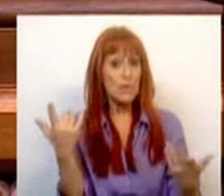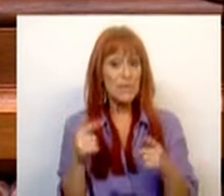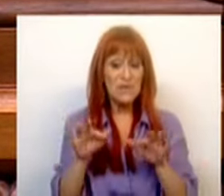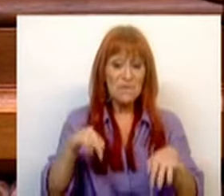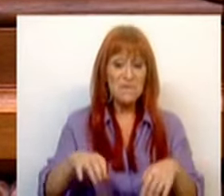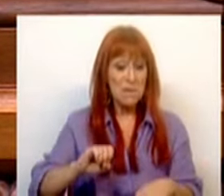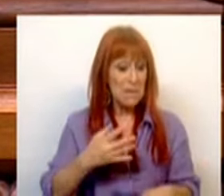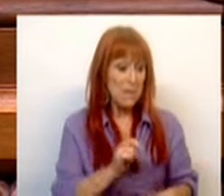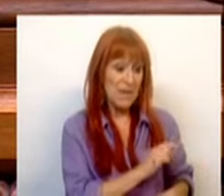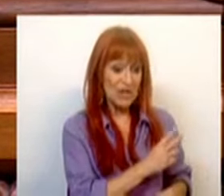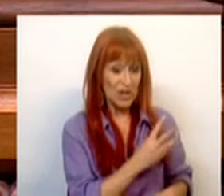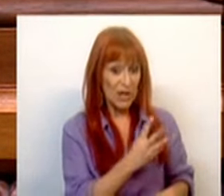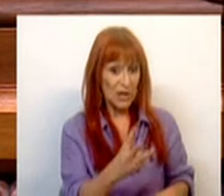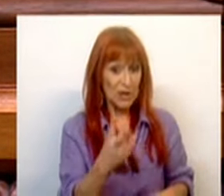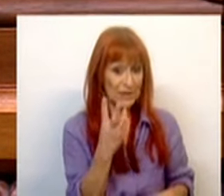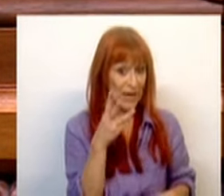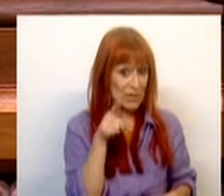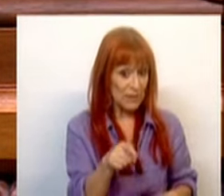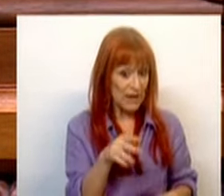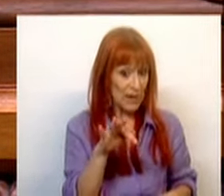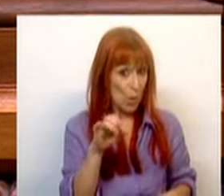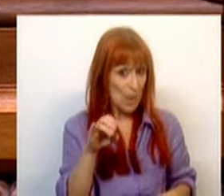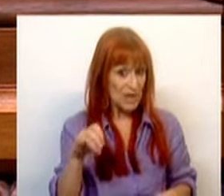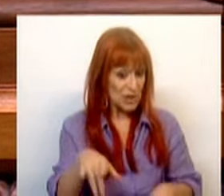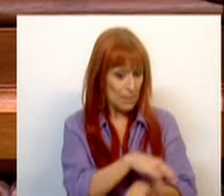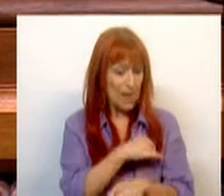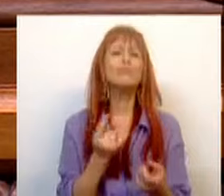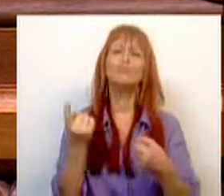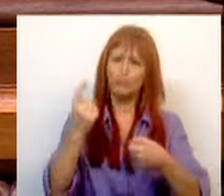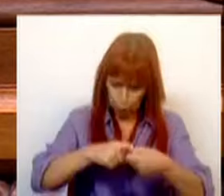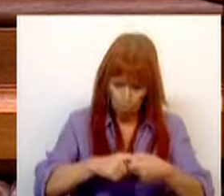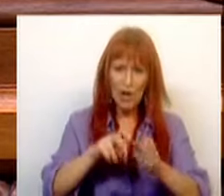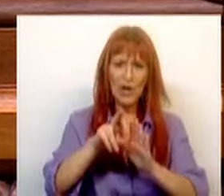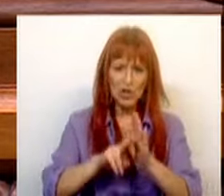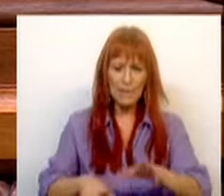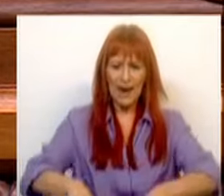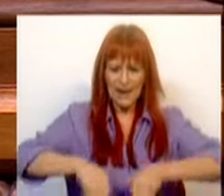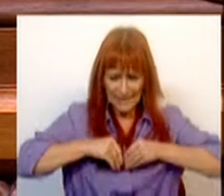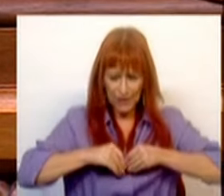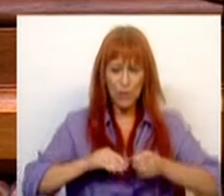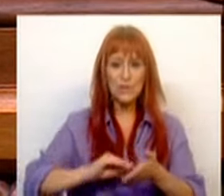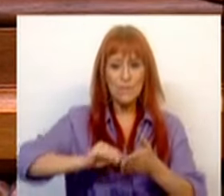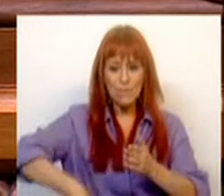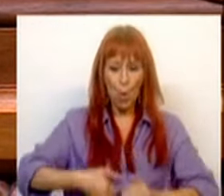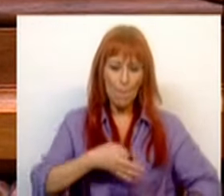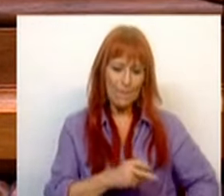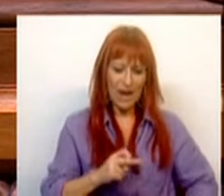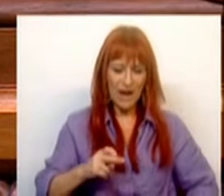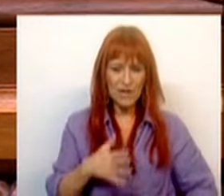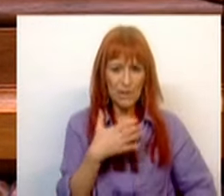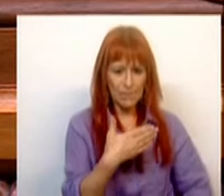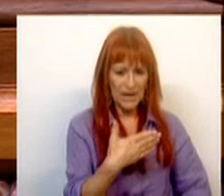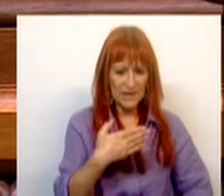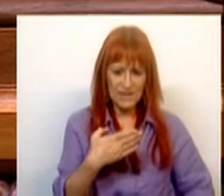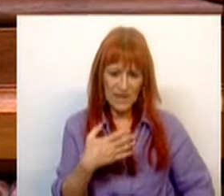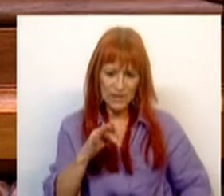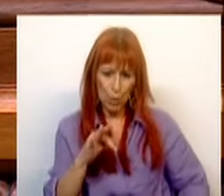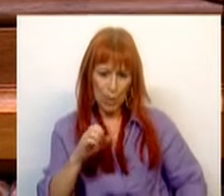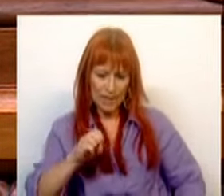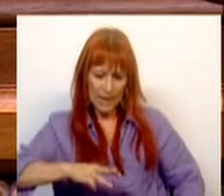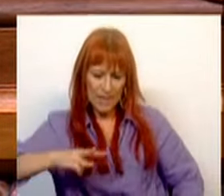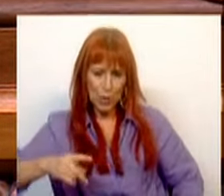do primeiro trimestre, 3.400 médicos que aderiram a este regime. E inscrevemos no PRR 1.740 milhões